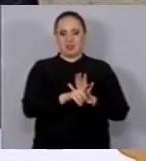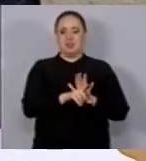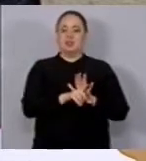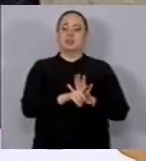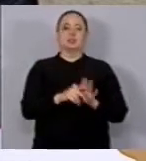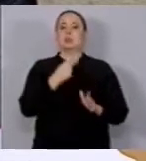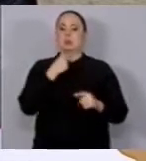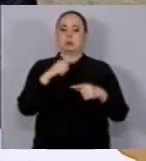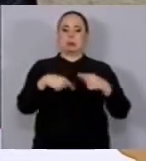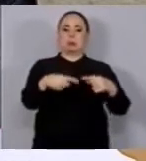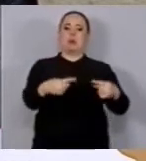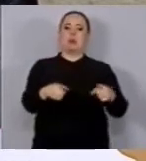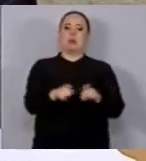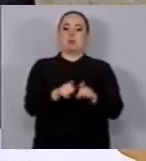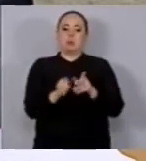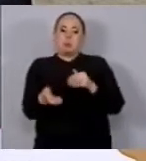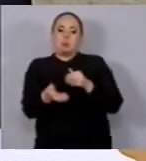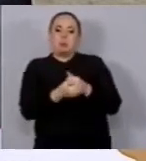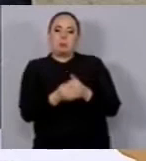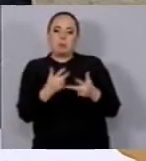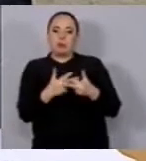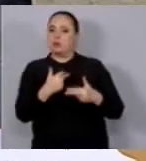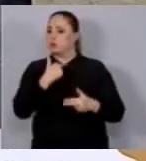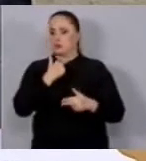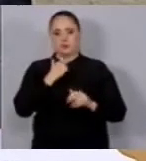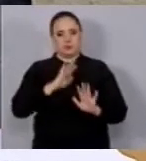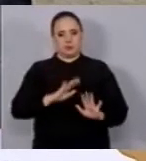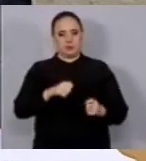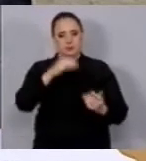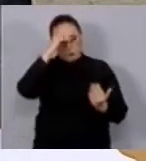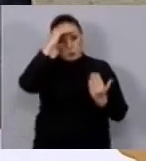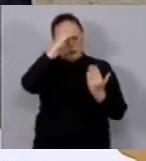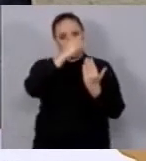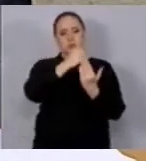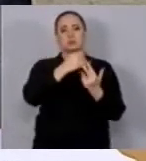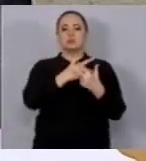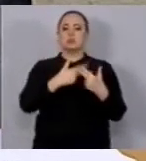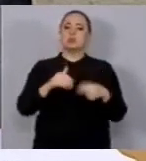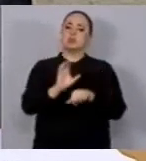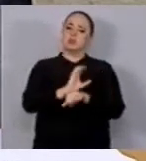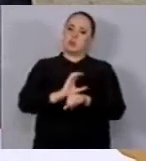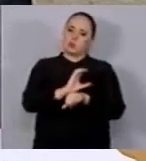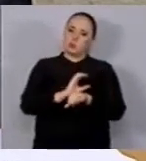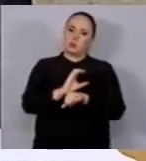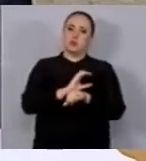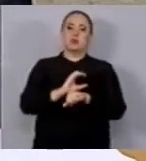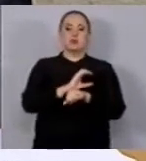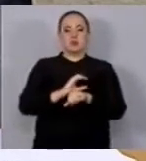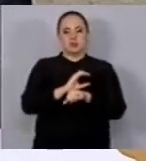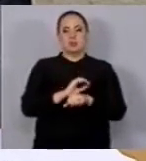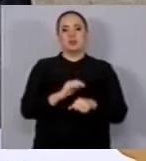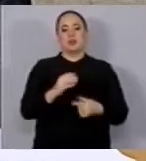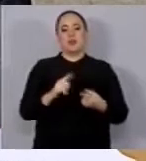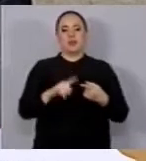também sem assodamentos. Basta cumprir os postulados constitucionais da presunção